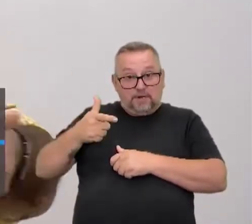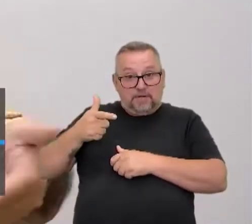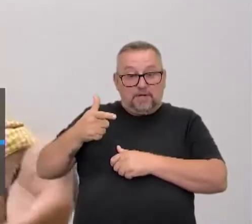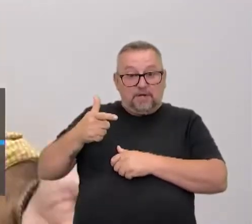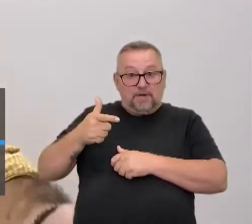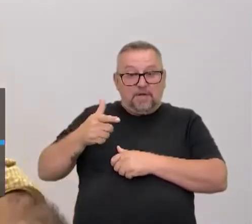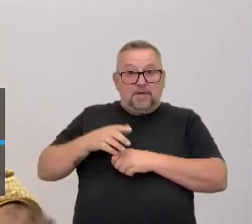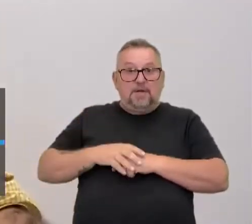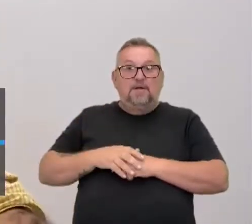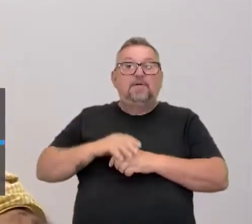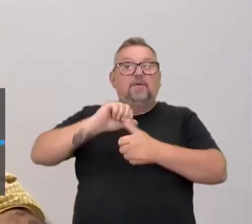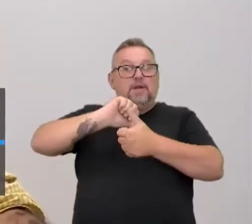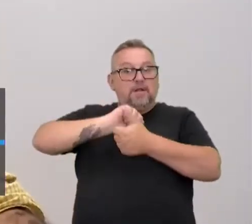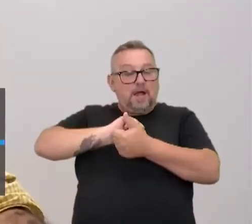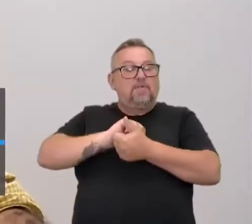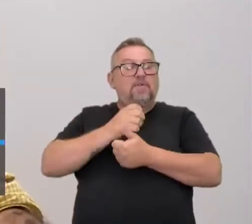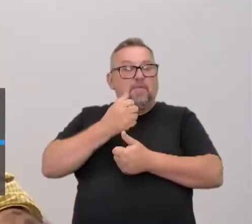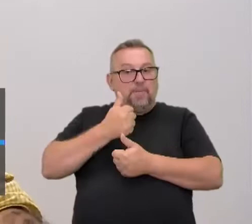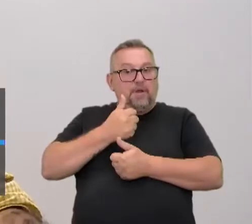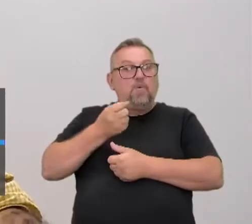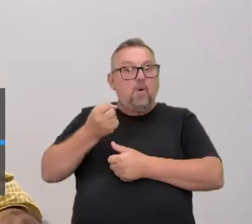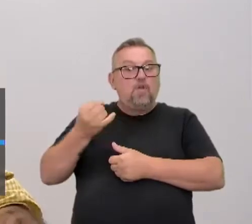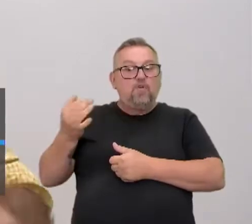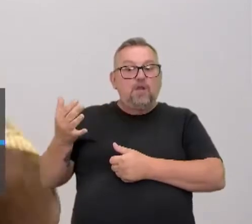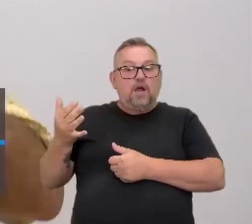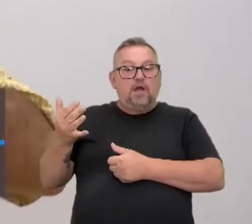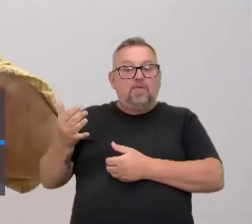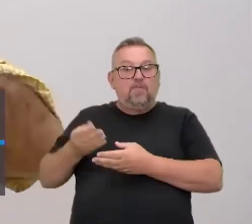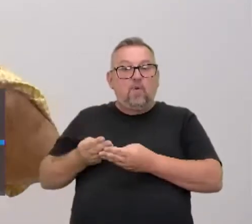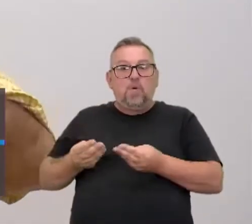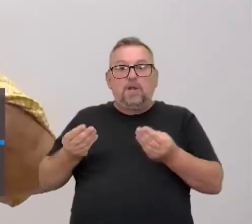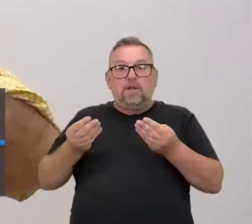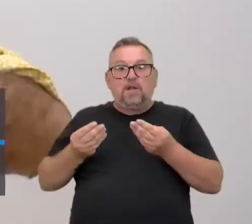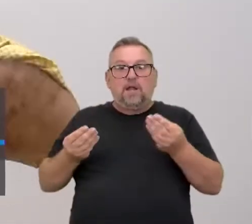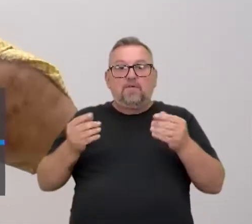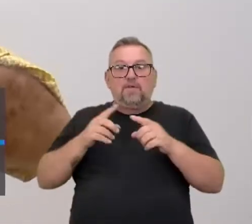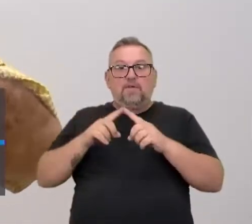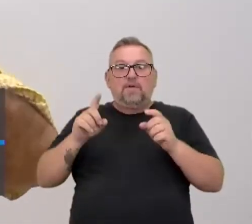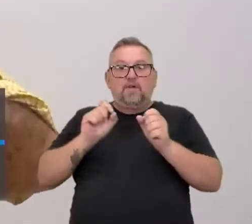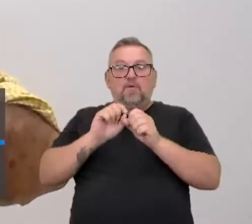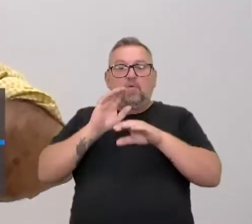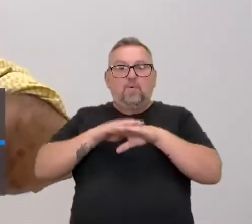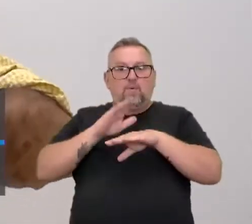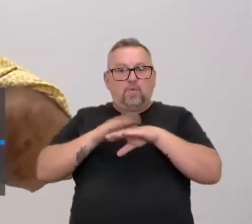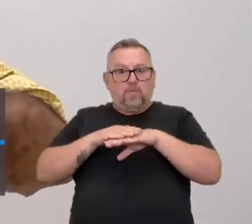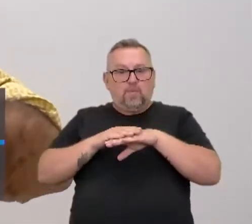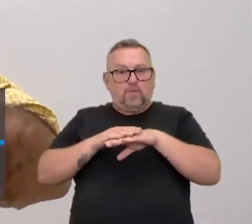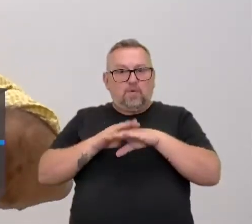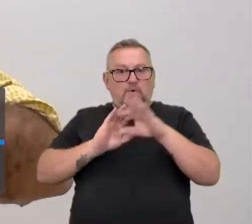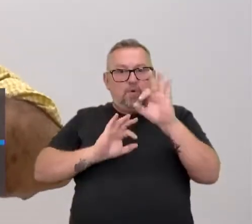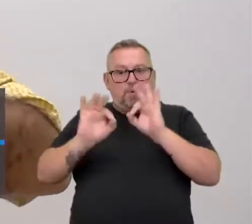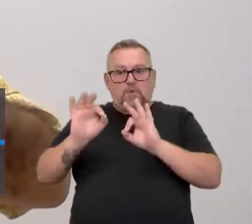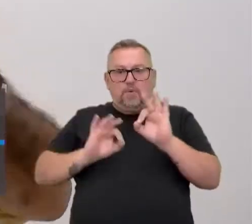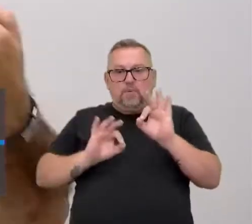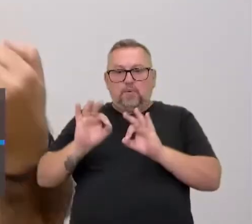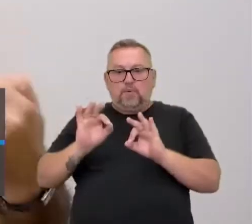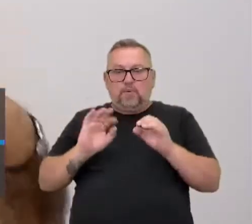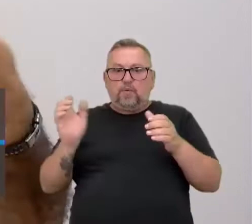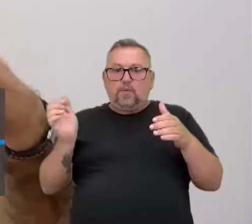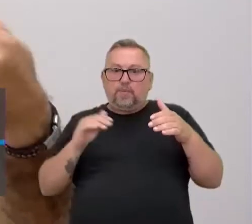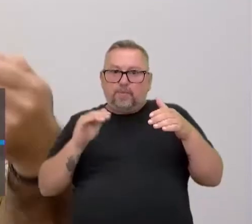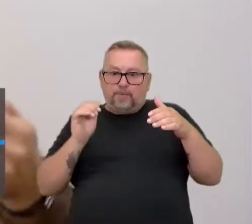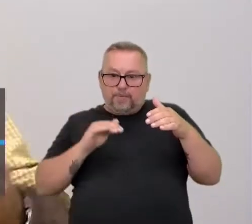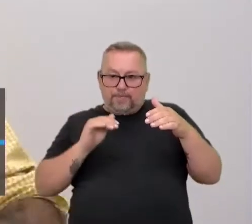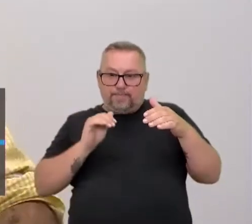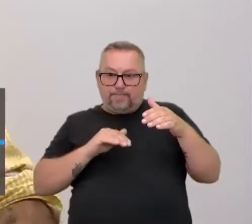quantidade quanto em qualidade. Claro. E na medida em que eu vou produzindo artefatos